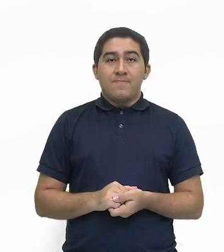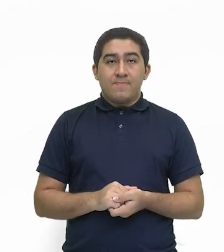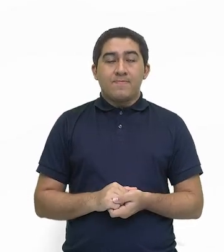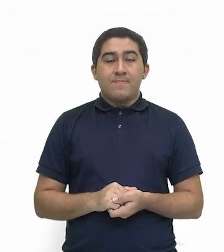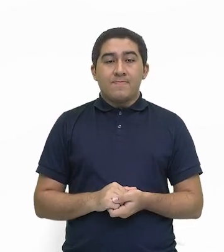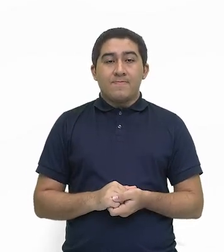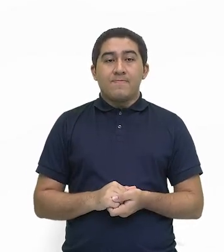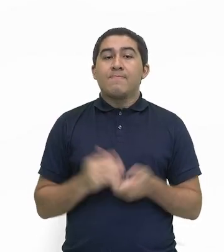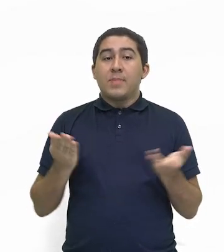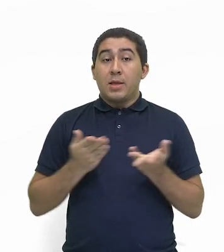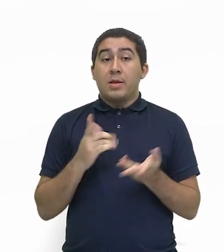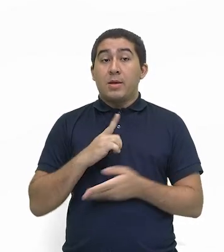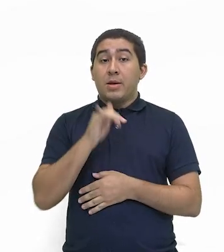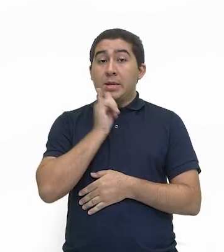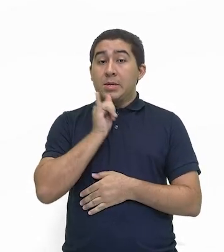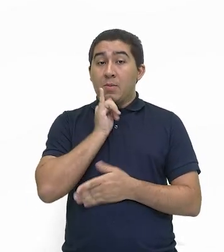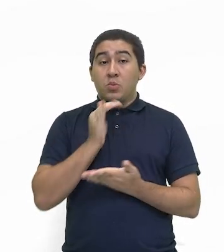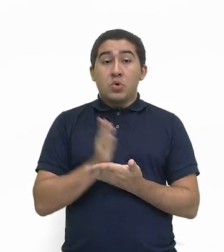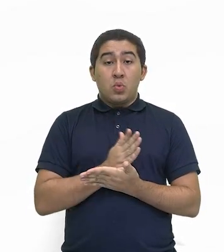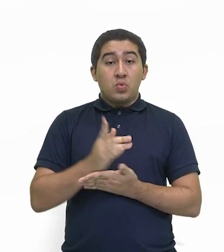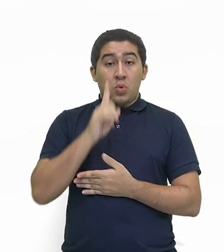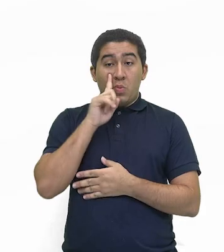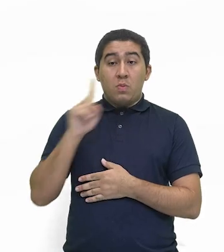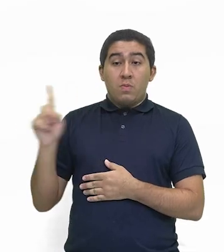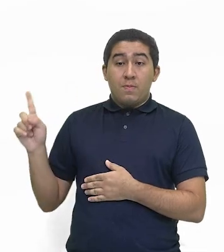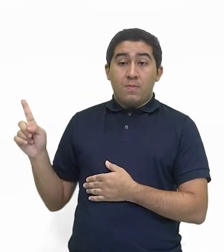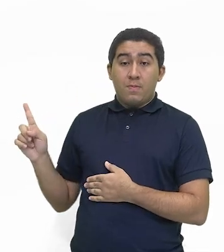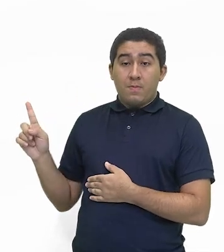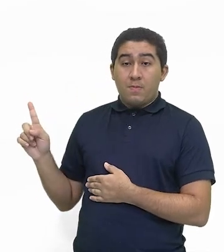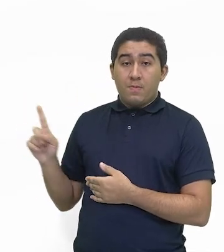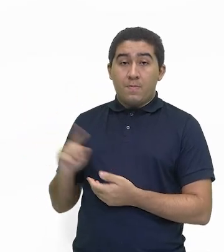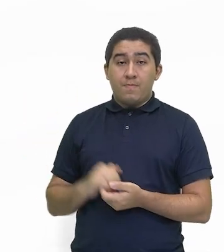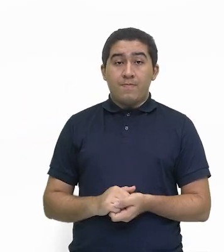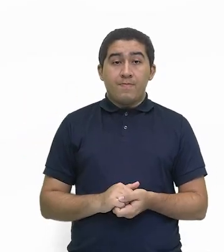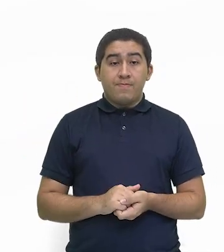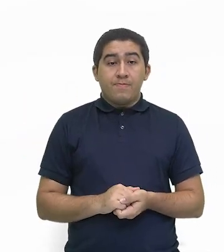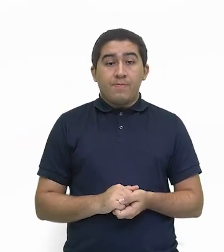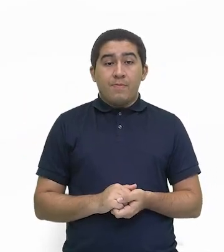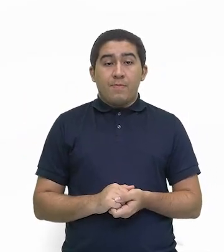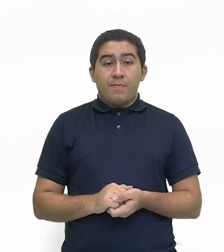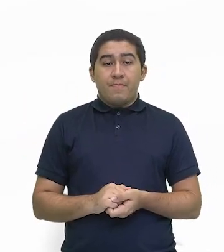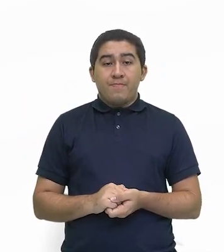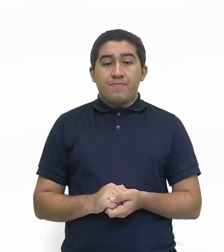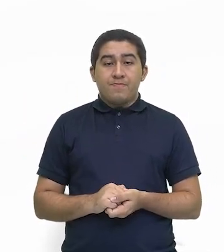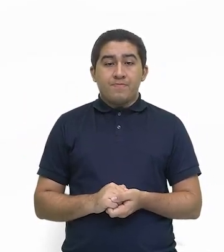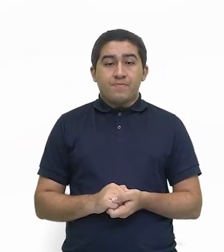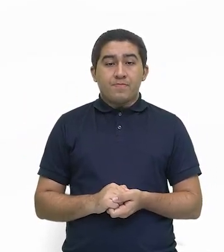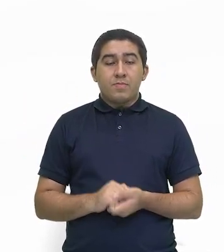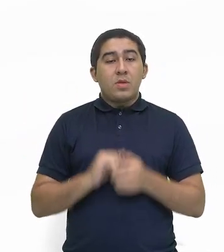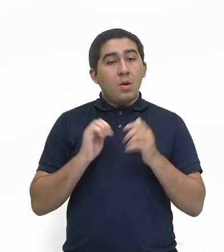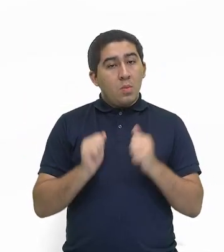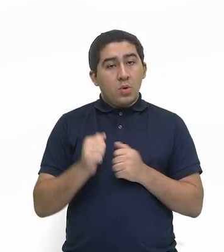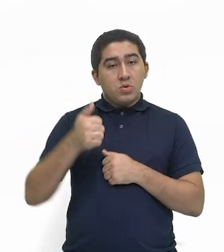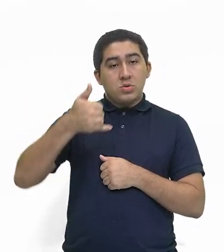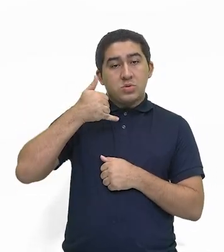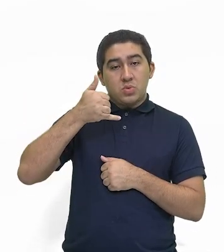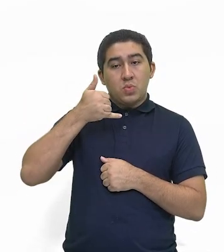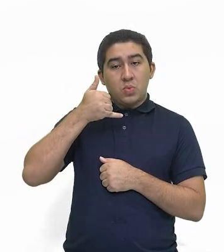temos alguns exemplos de lixo eletrônico, que podem ser